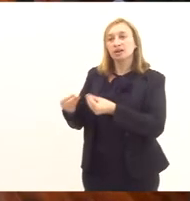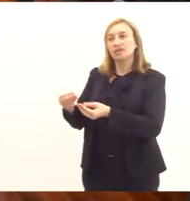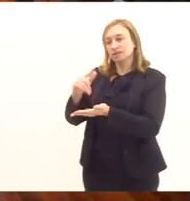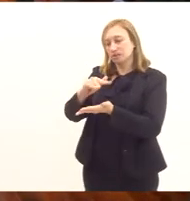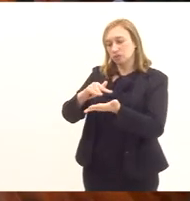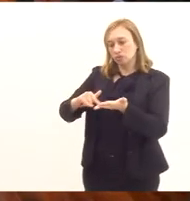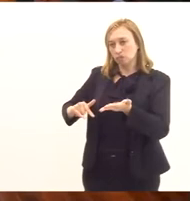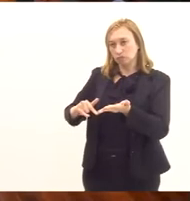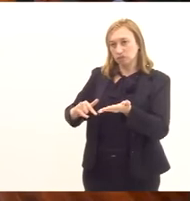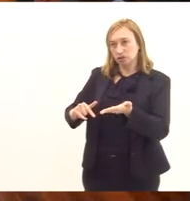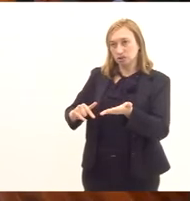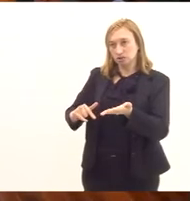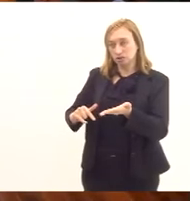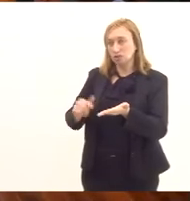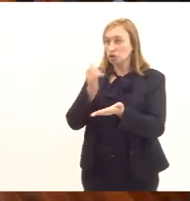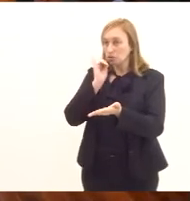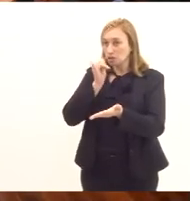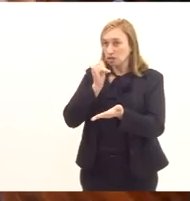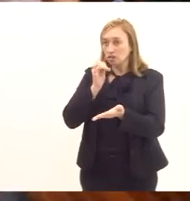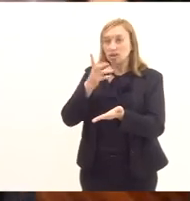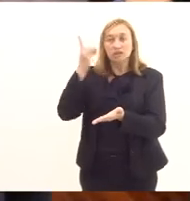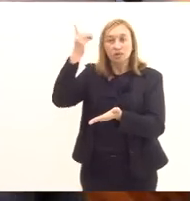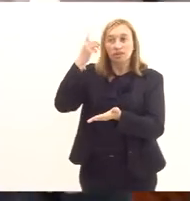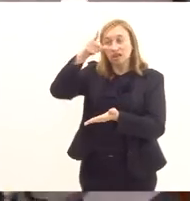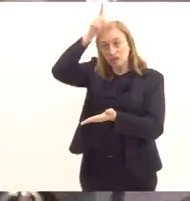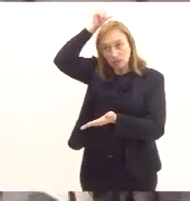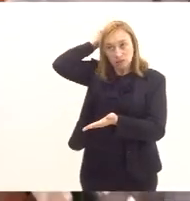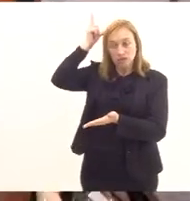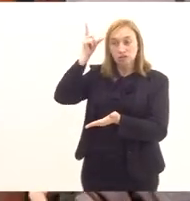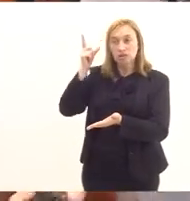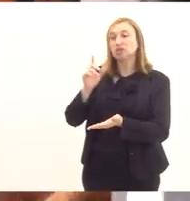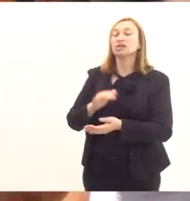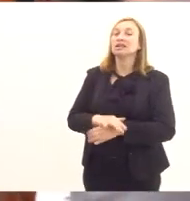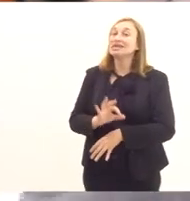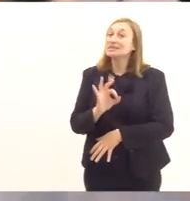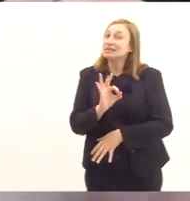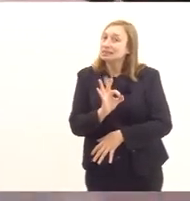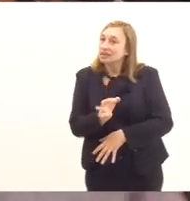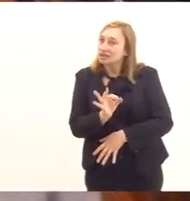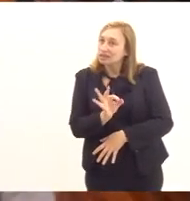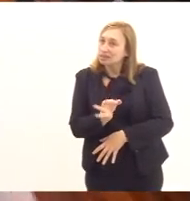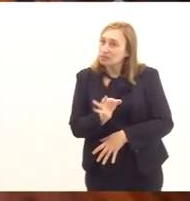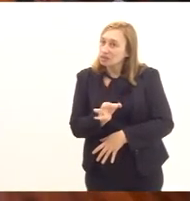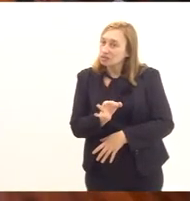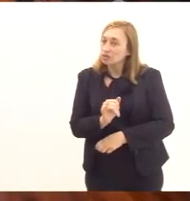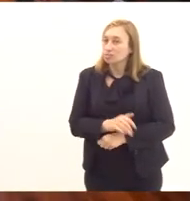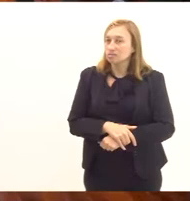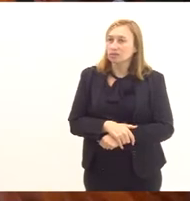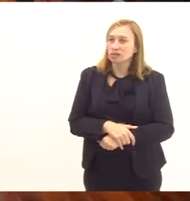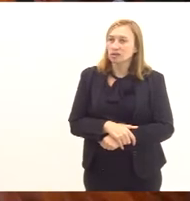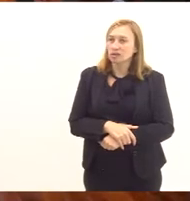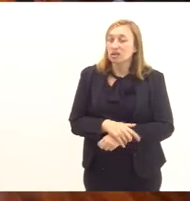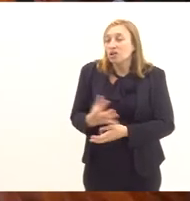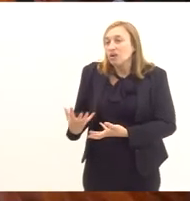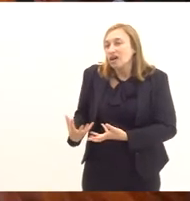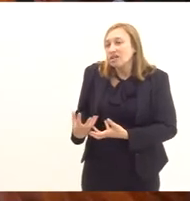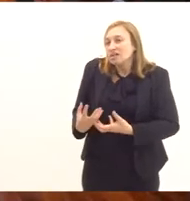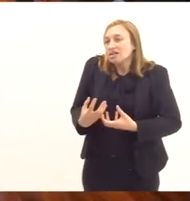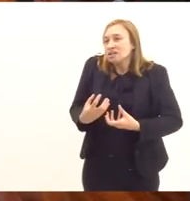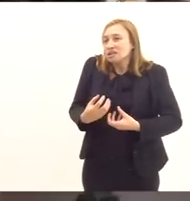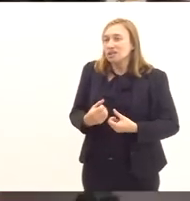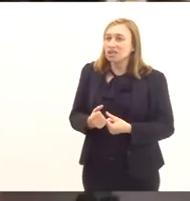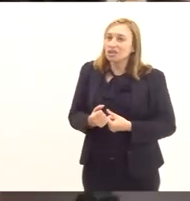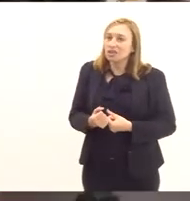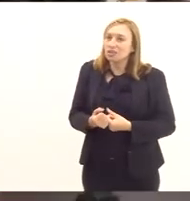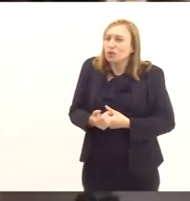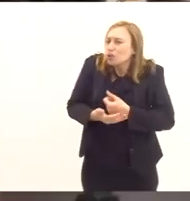o documento os relatórios para o Deputado Luiz Paulo que supostamente o acolher ia né